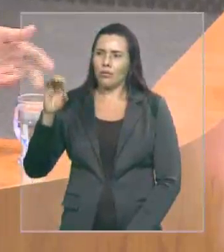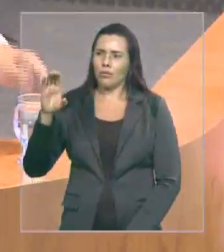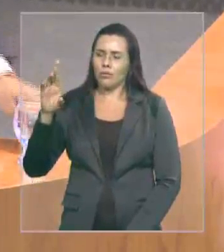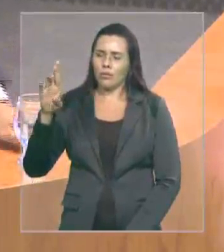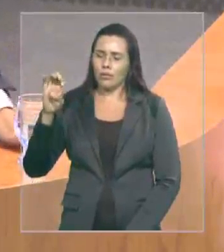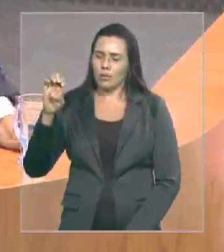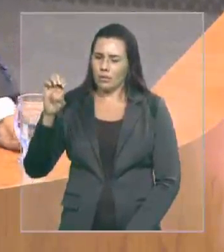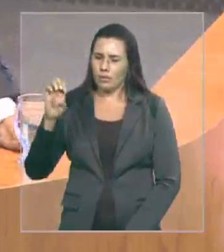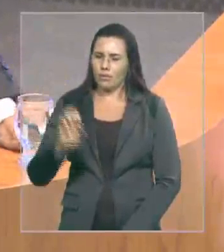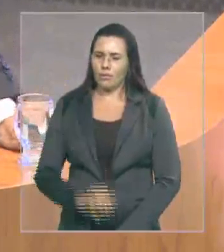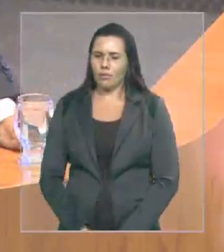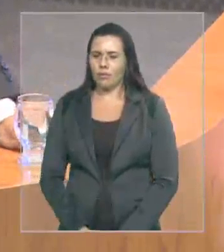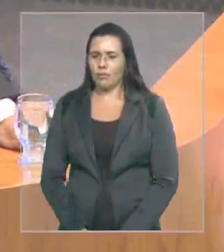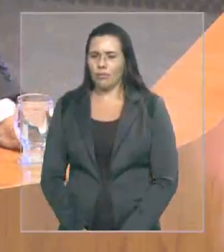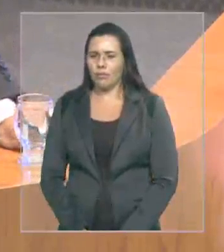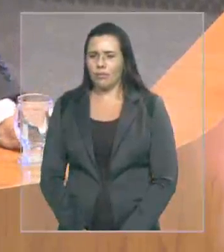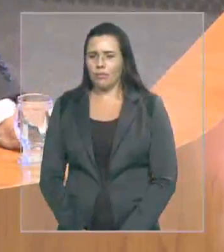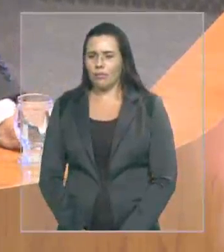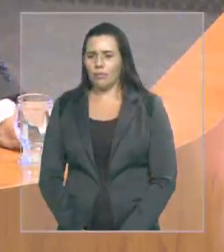Oposição medíocre.